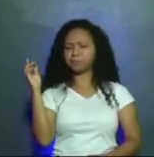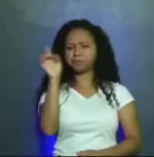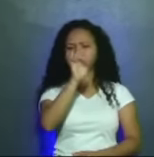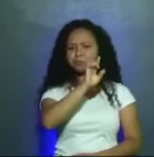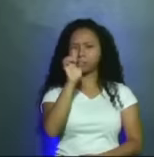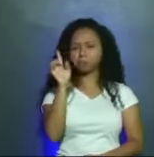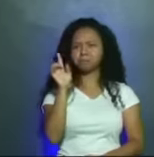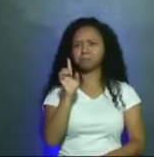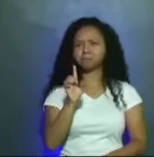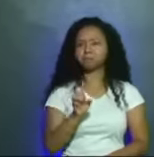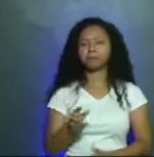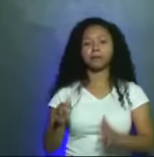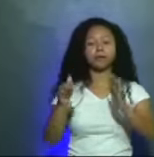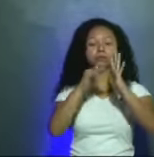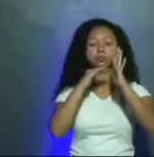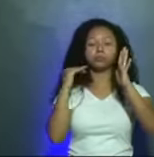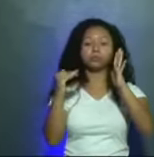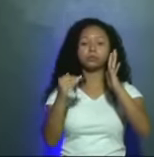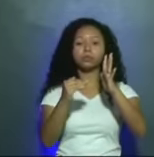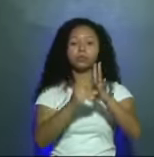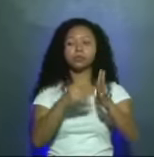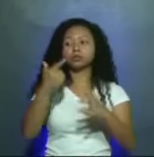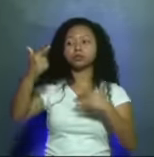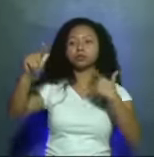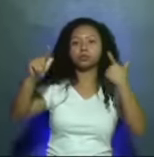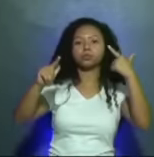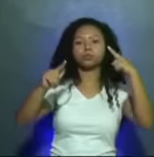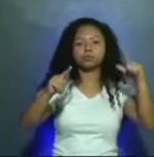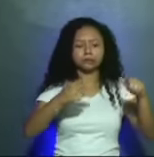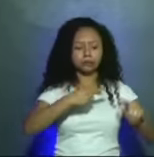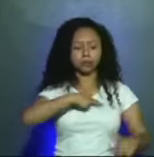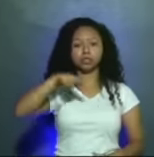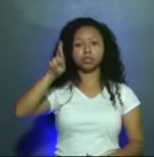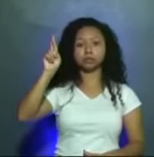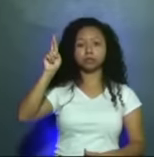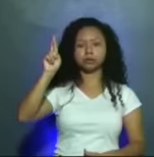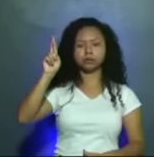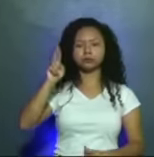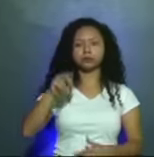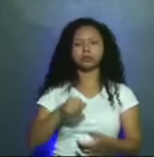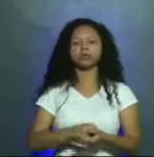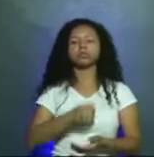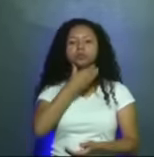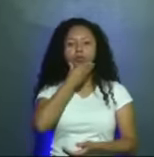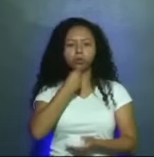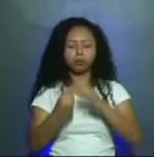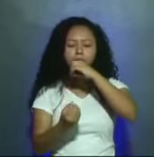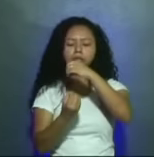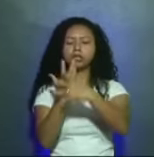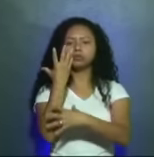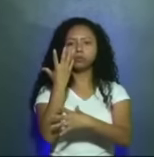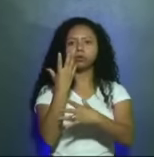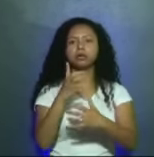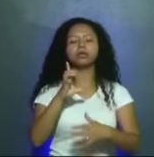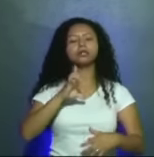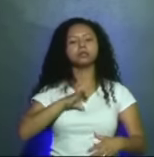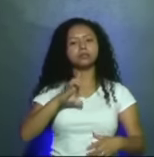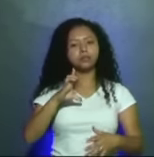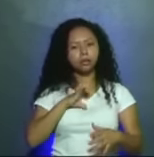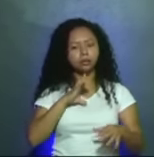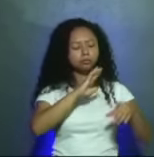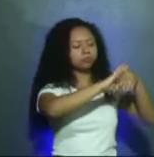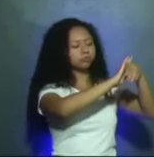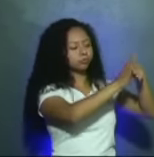as outras religiões, né? O seu fundador, o seu herói, tem lá um túmulo com seus